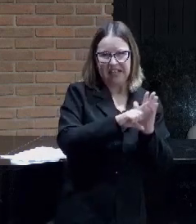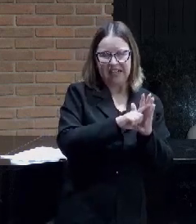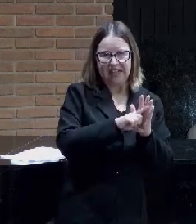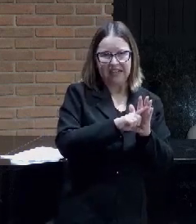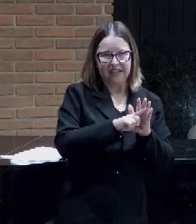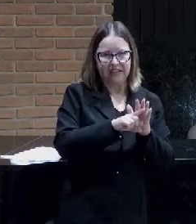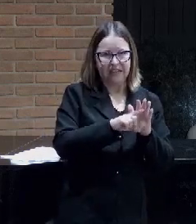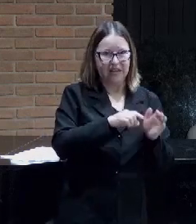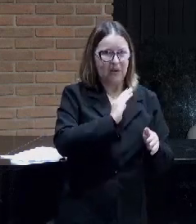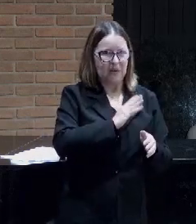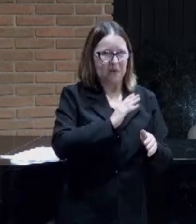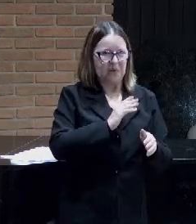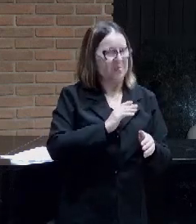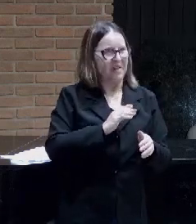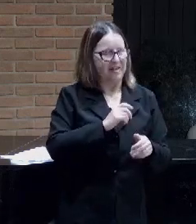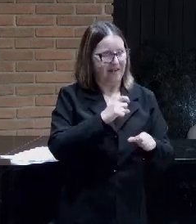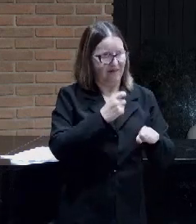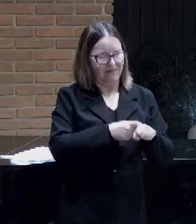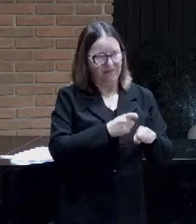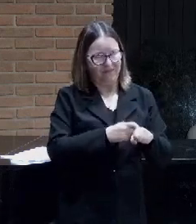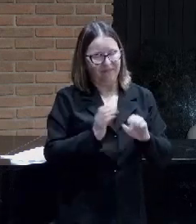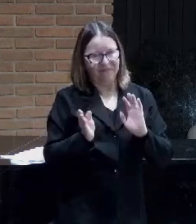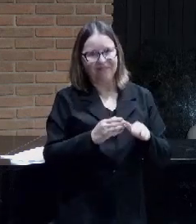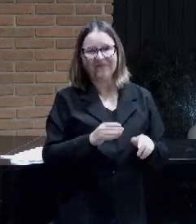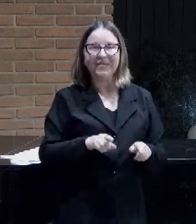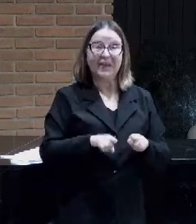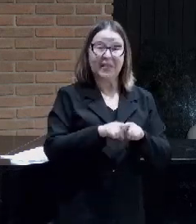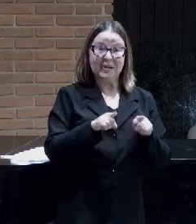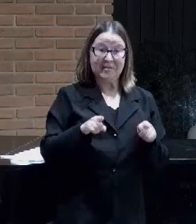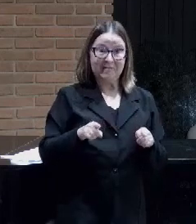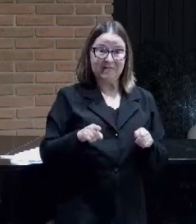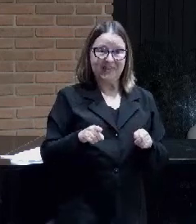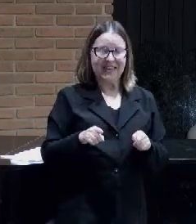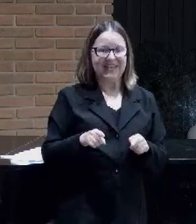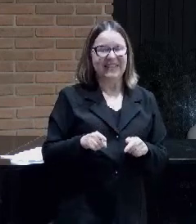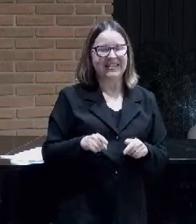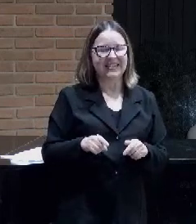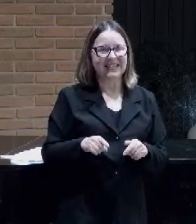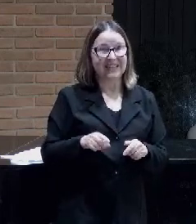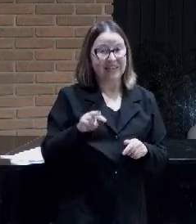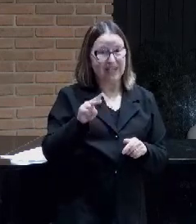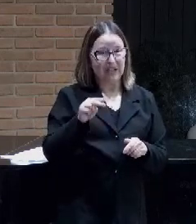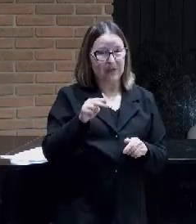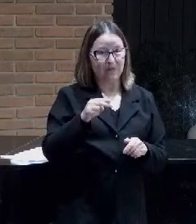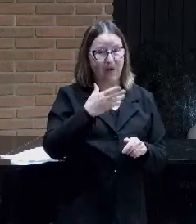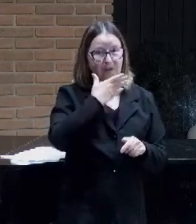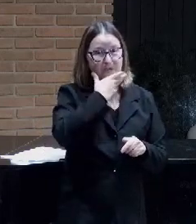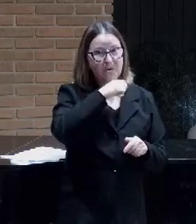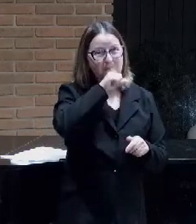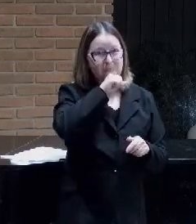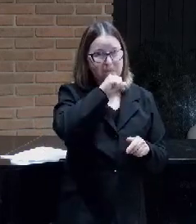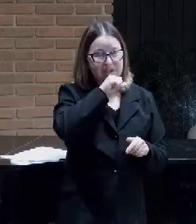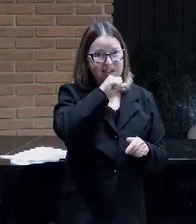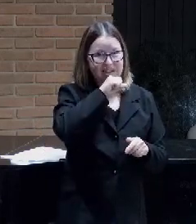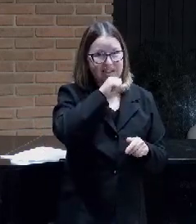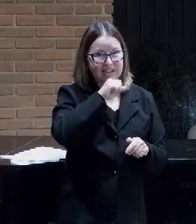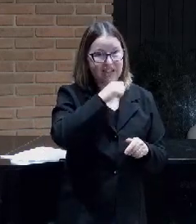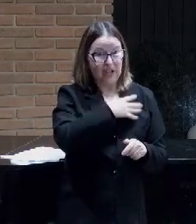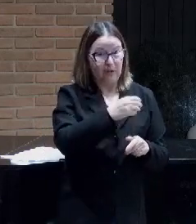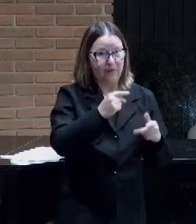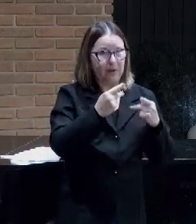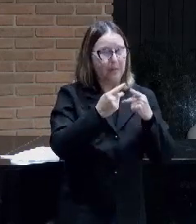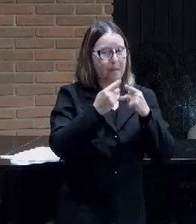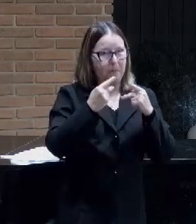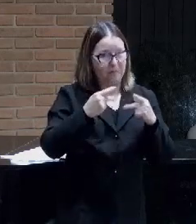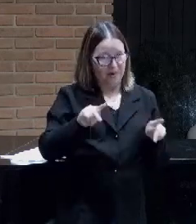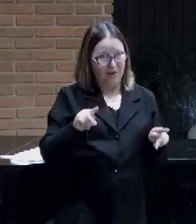vai nos receber e nos perdoar em amor. Da mesma forma que o pai do filho pródigo fez. Para e pensa, ele saiu da casa de seu pai, com